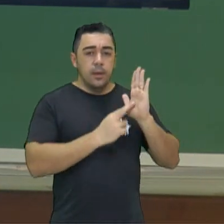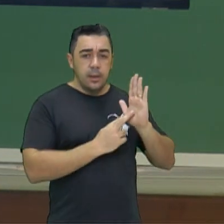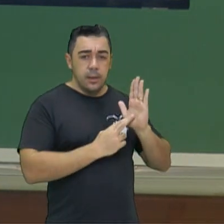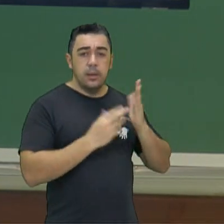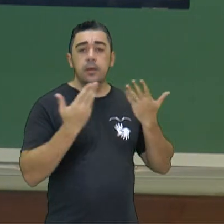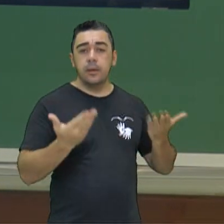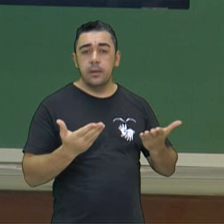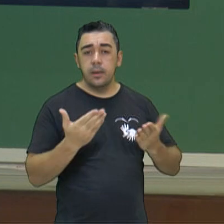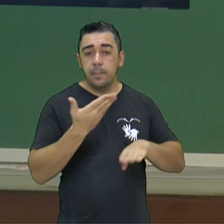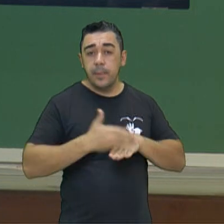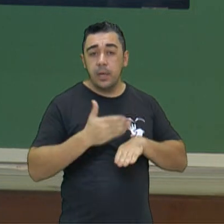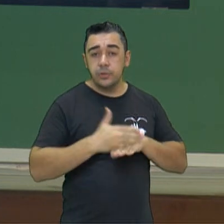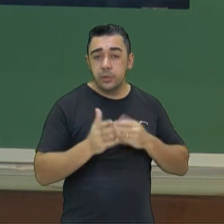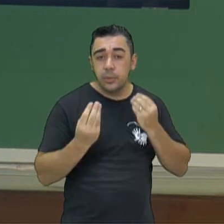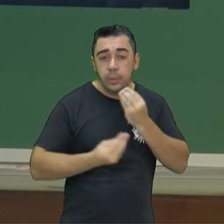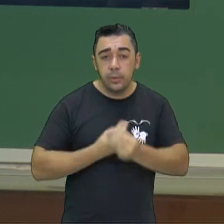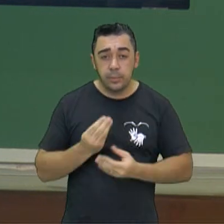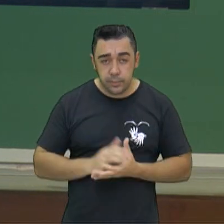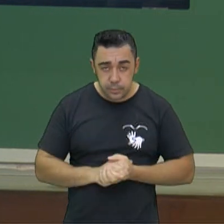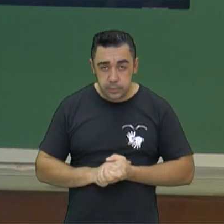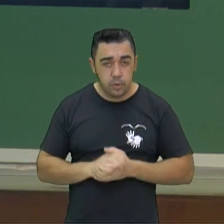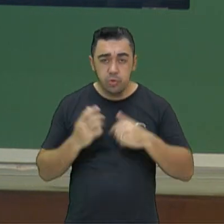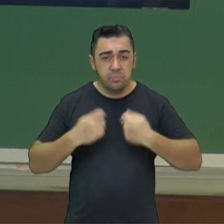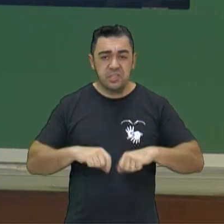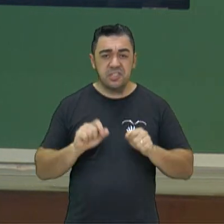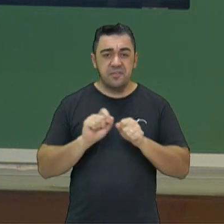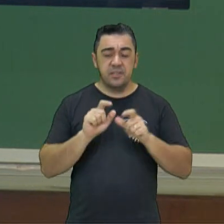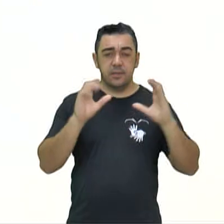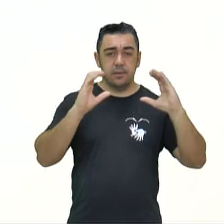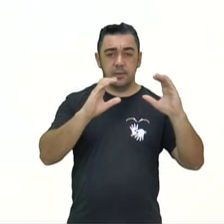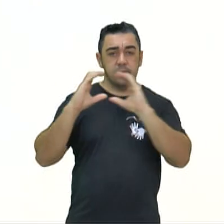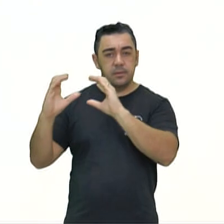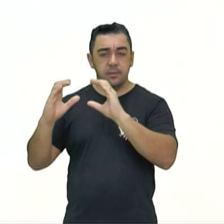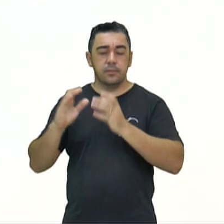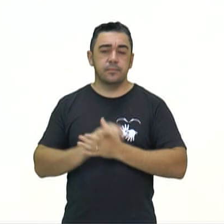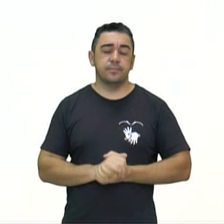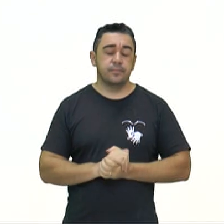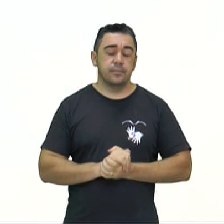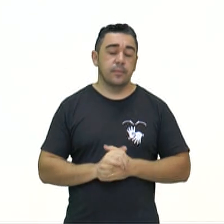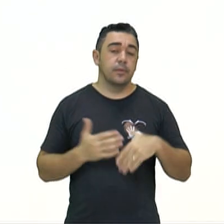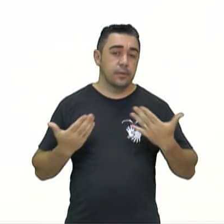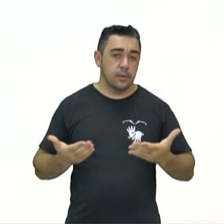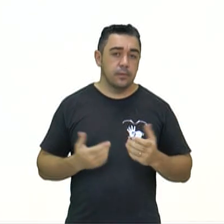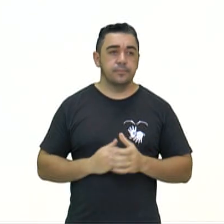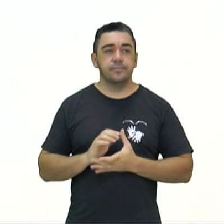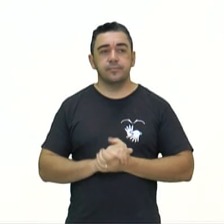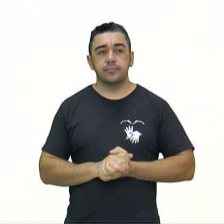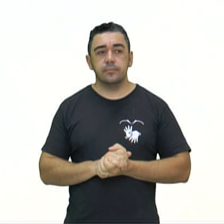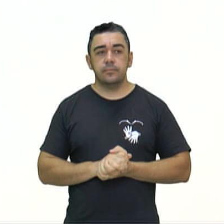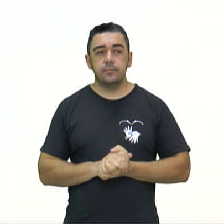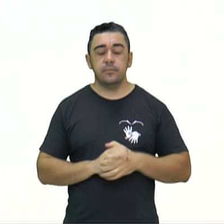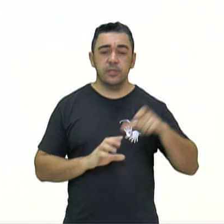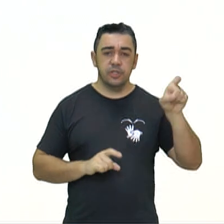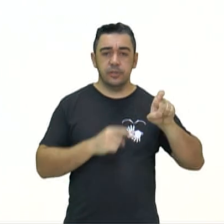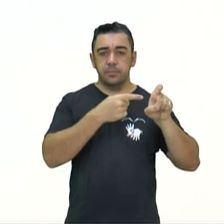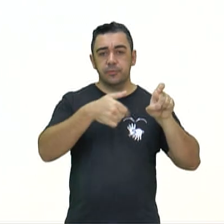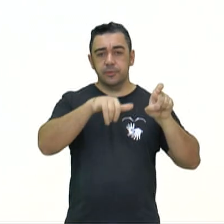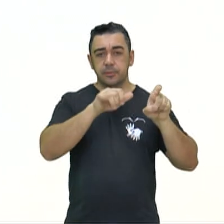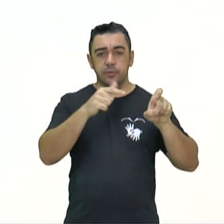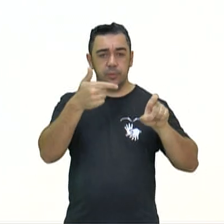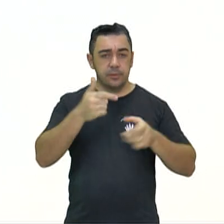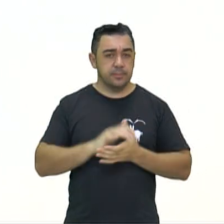a regra prática, né? Sem usar a propriedade distributiva. Como é que fica? X menos y ao